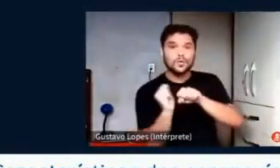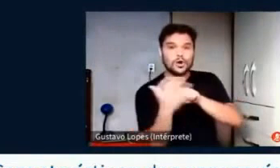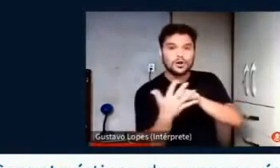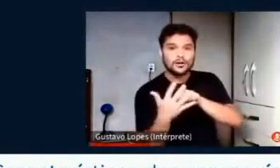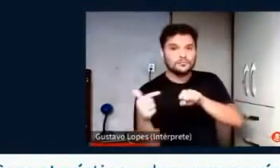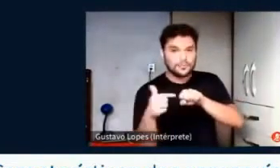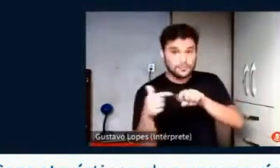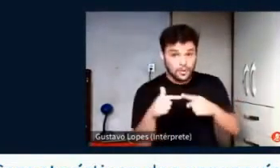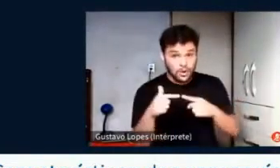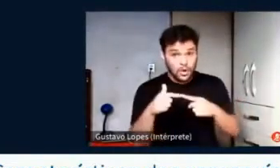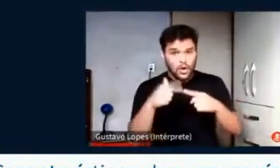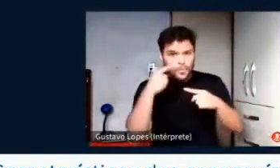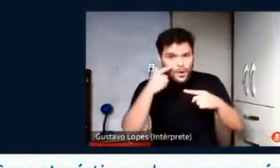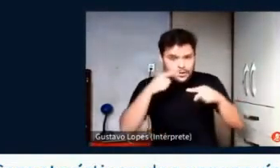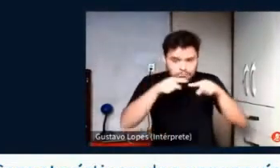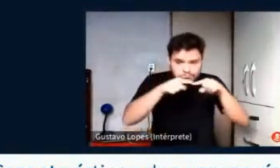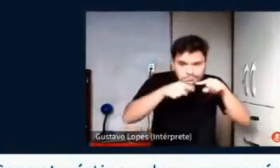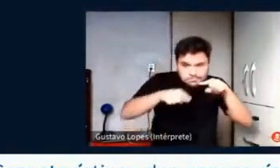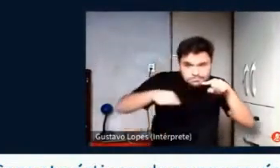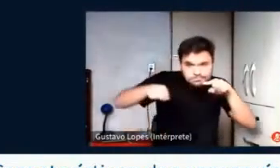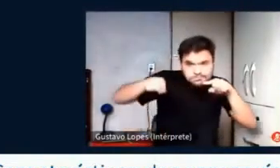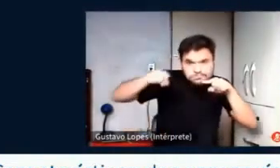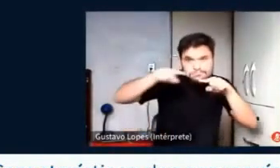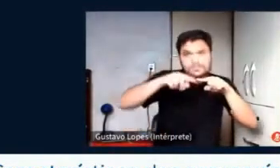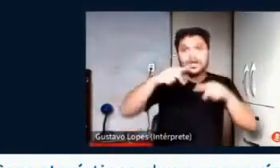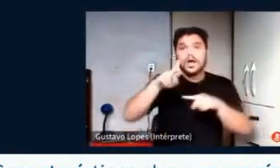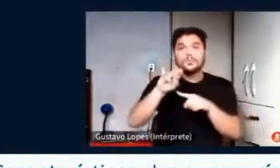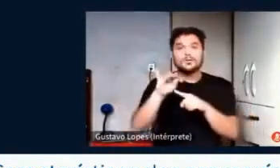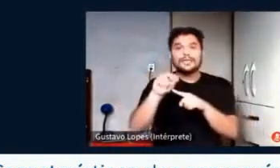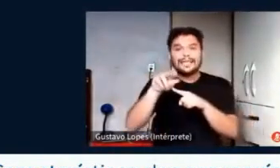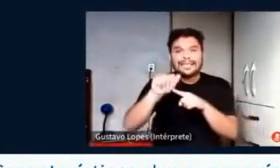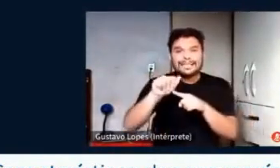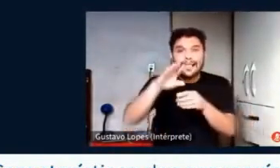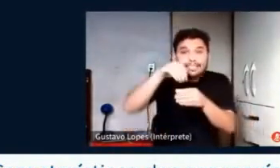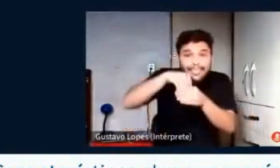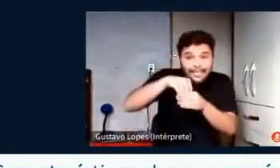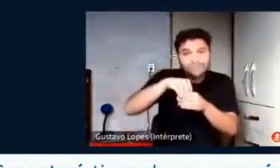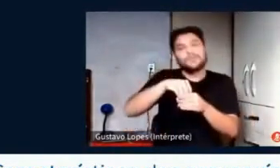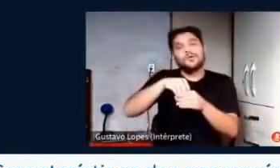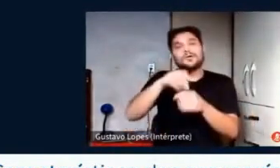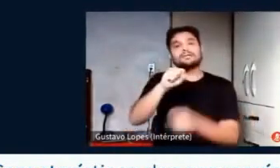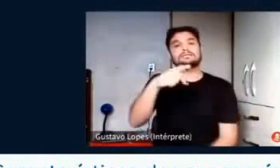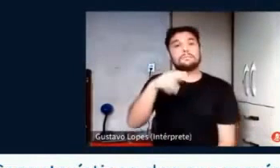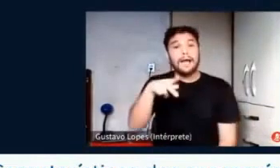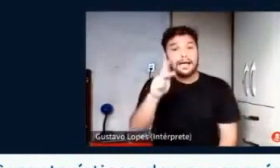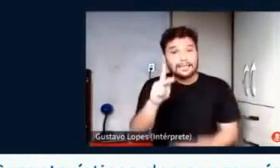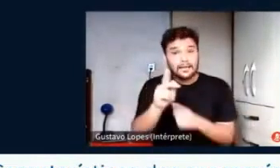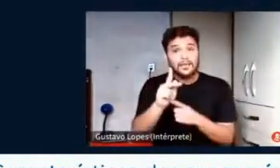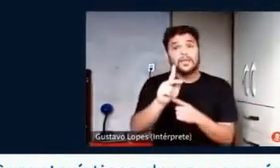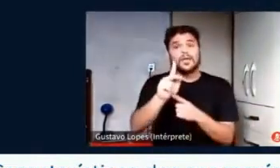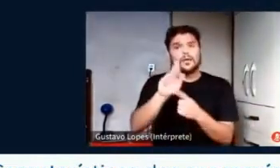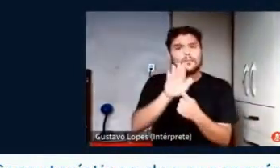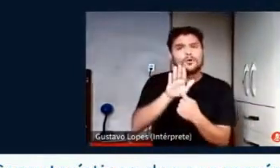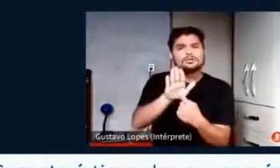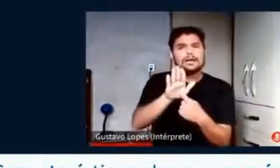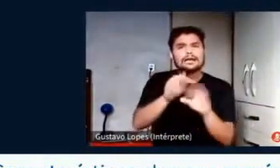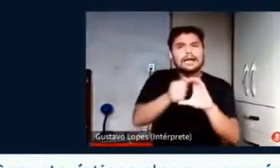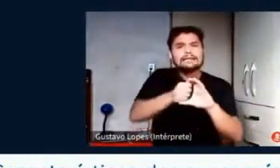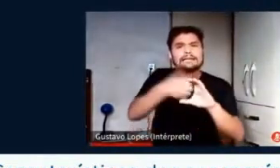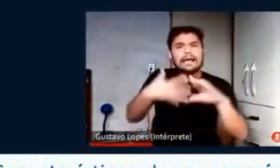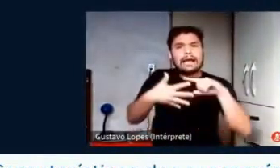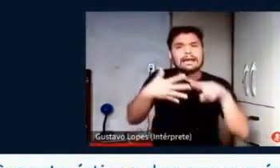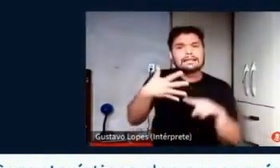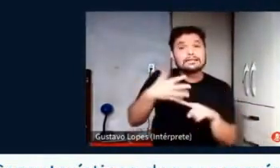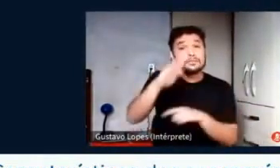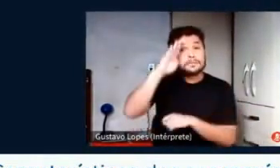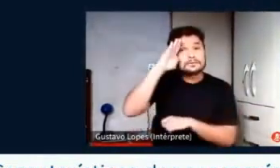aqui a proteína de membrana, a spike, mostrando a sua característica principal, que eu